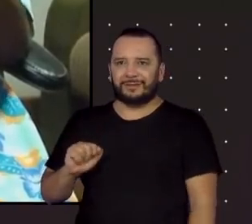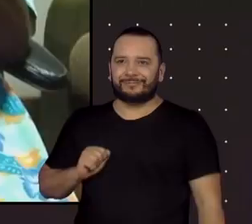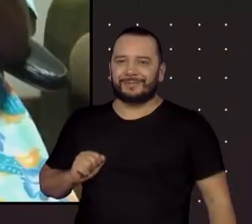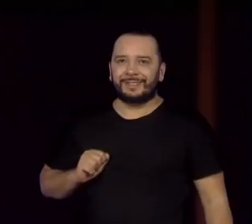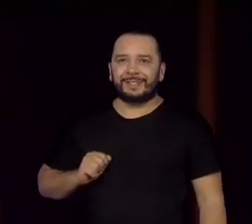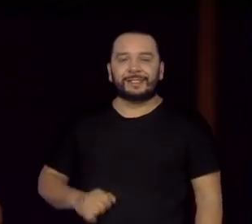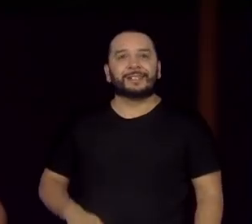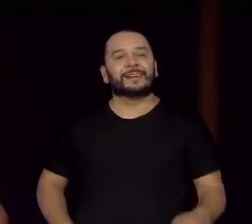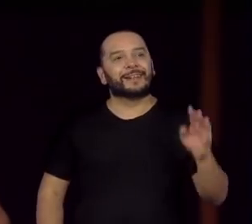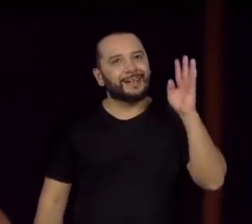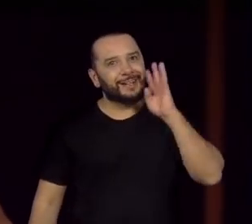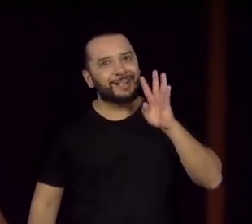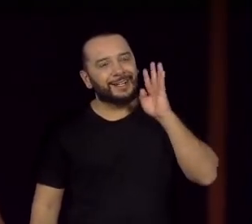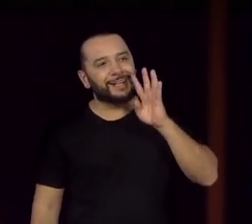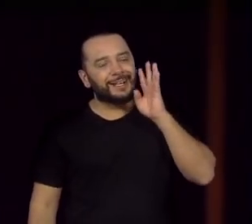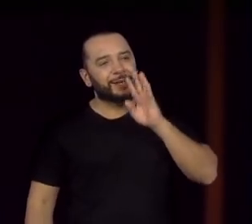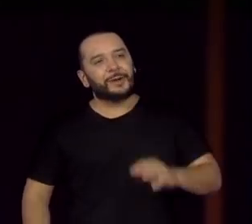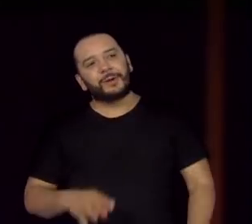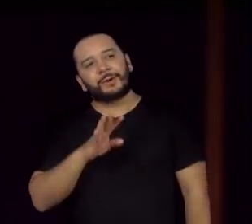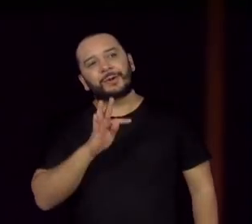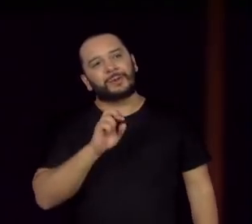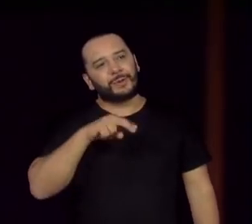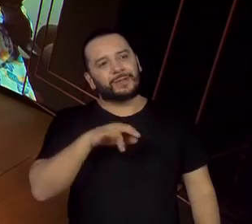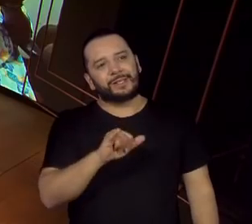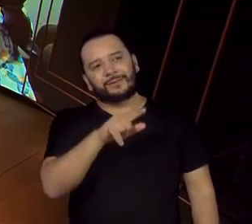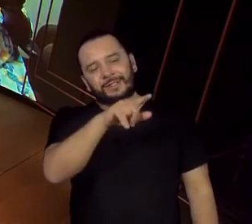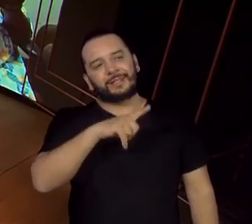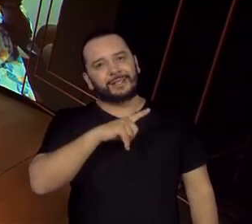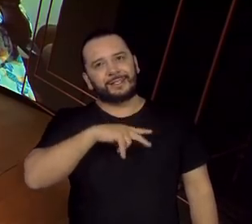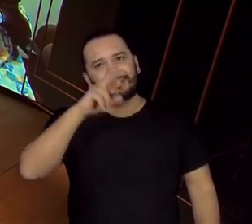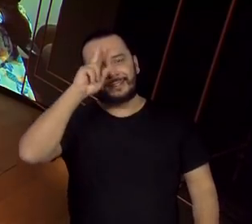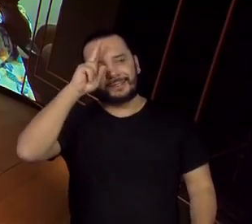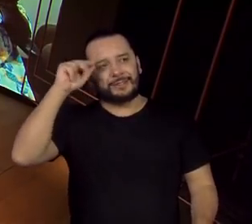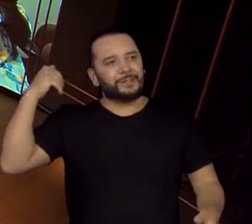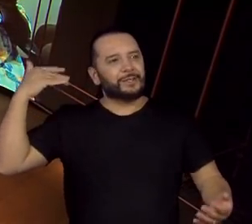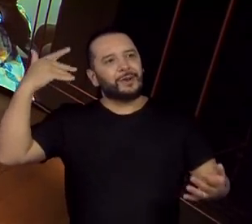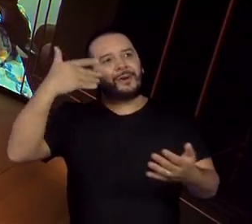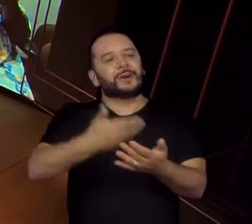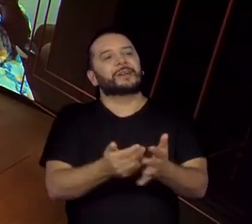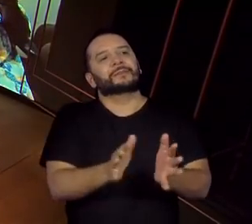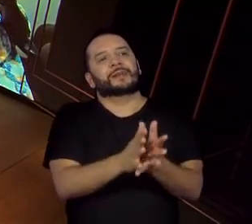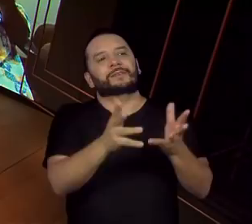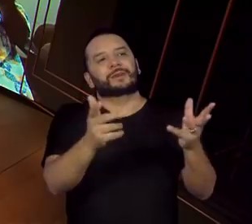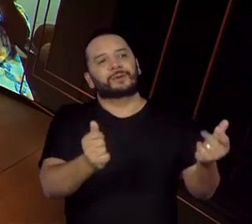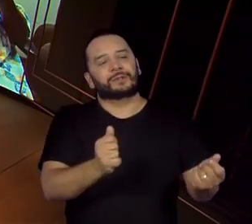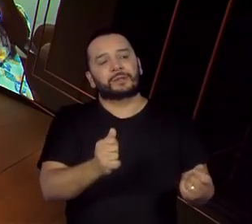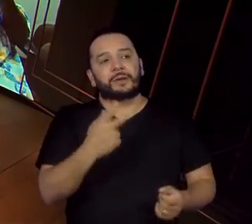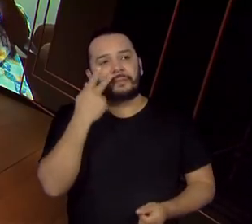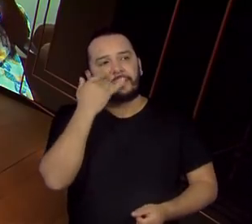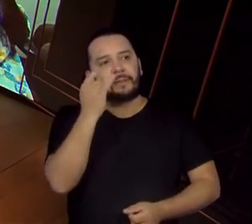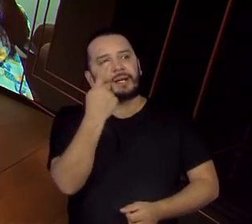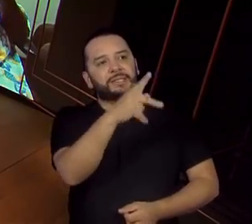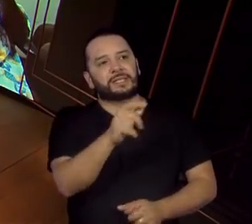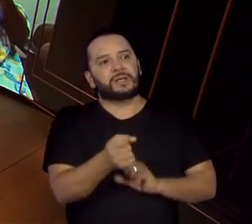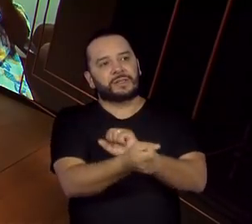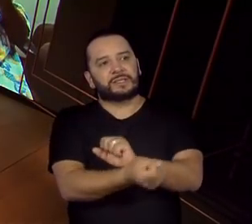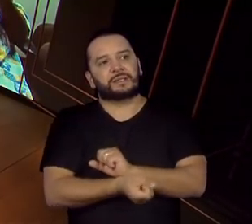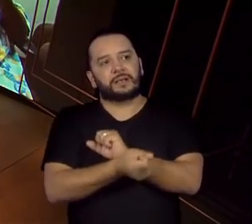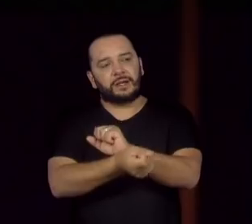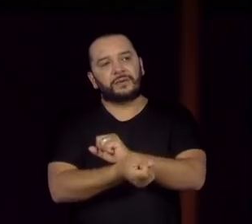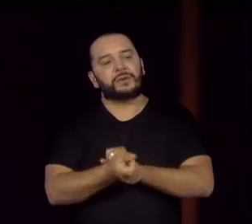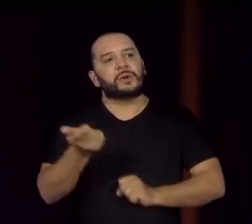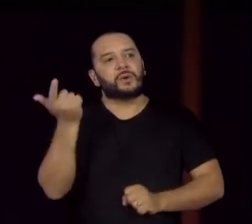Legal, Tony. Tony, você tem uma história fantástica. Seu pai foi escravo. Ele